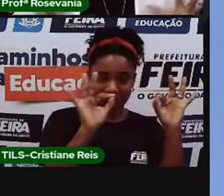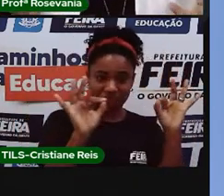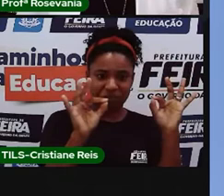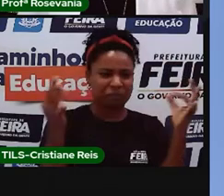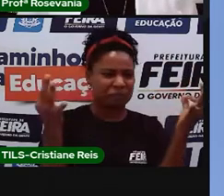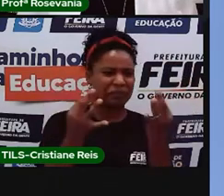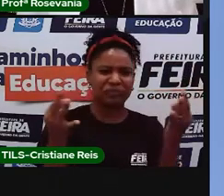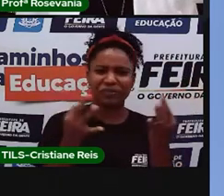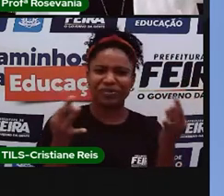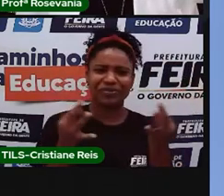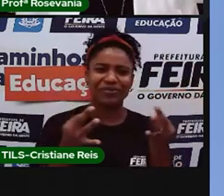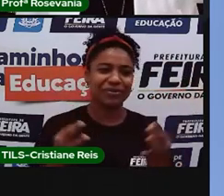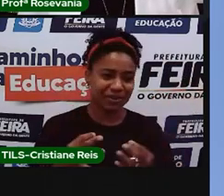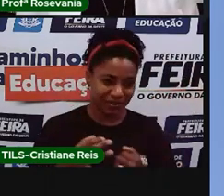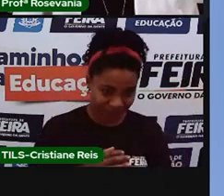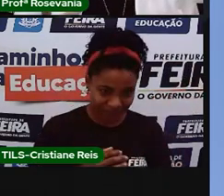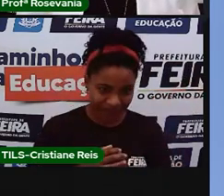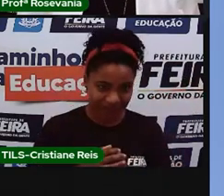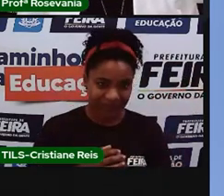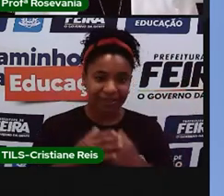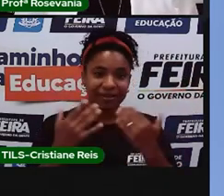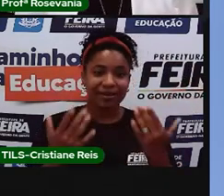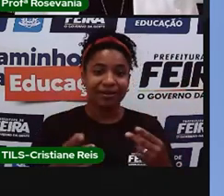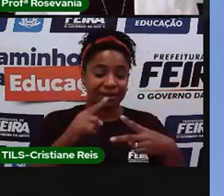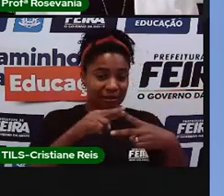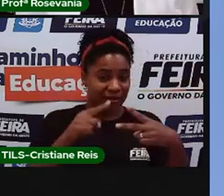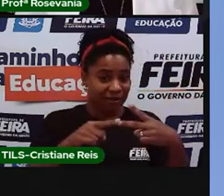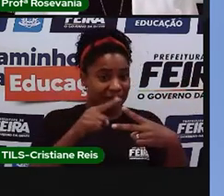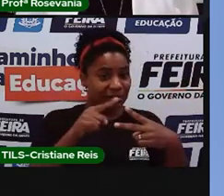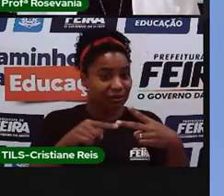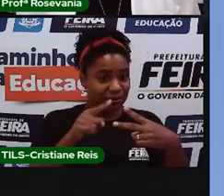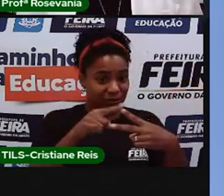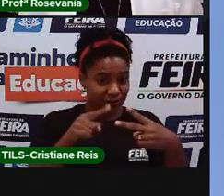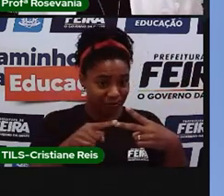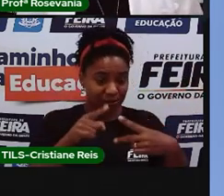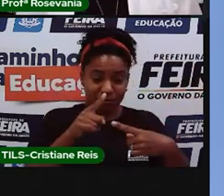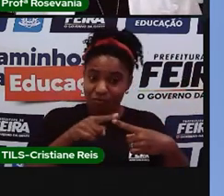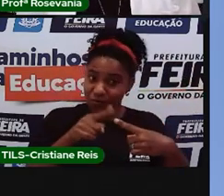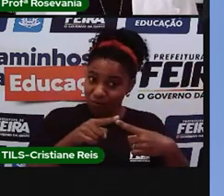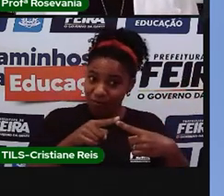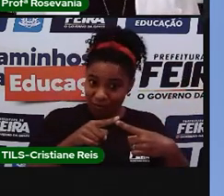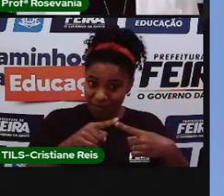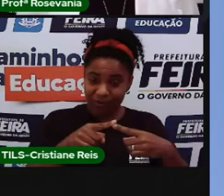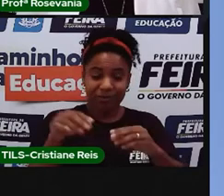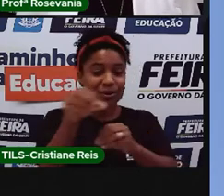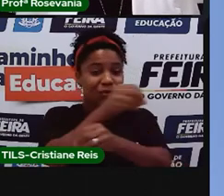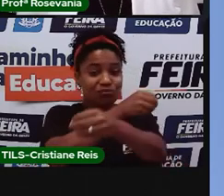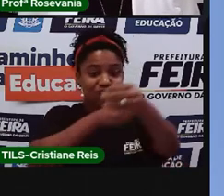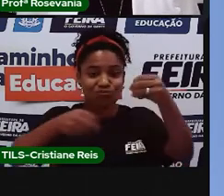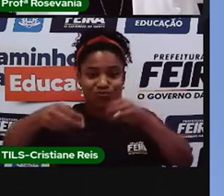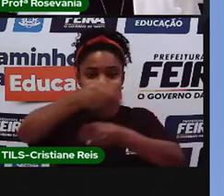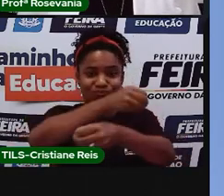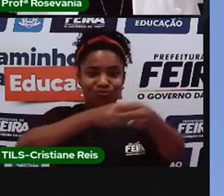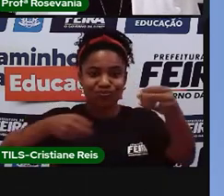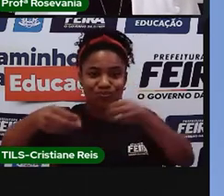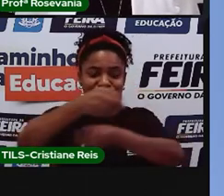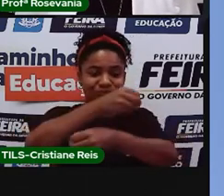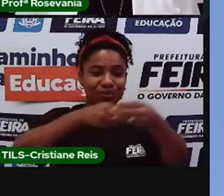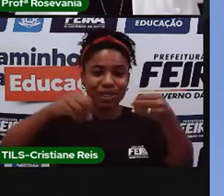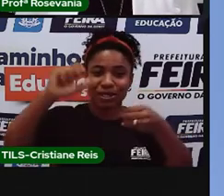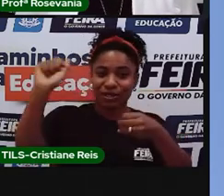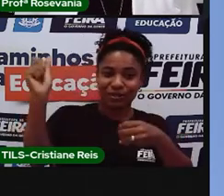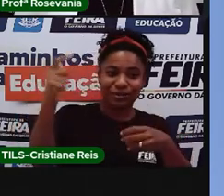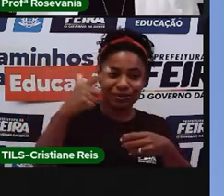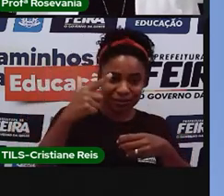menor. Eles vão seguindo tudo. Então, eu tenho dois tipos aí, né, de maquetes, uma maquete do sistema solar e outra maquete de uma casinha, né,